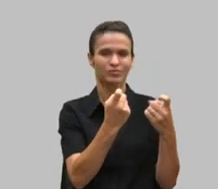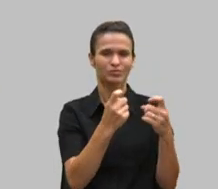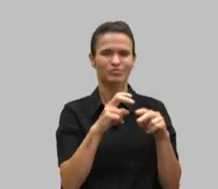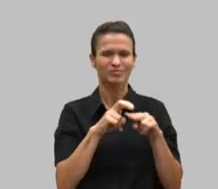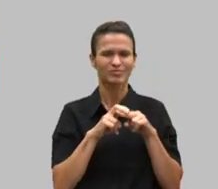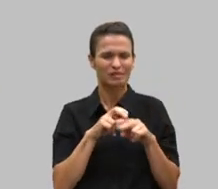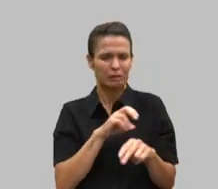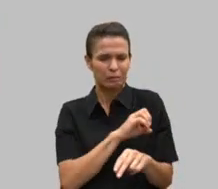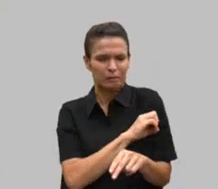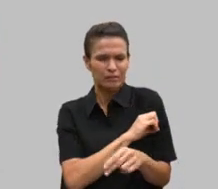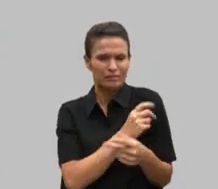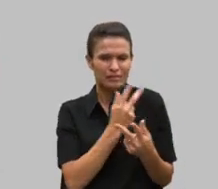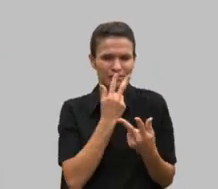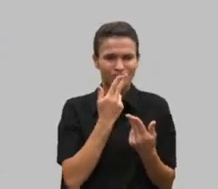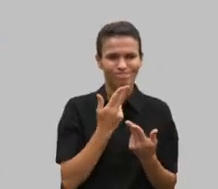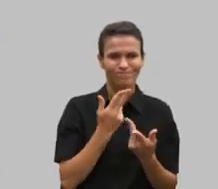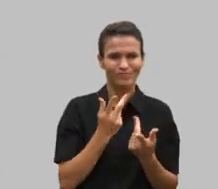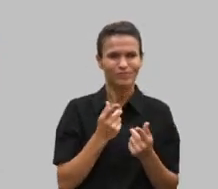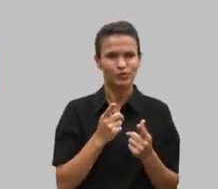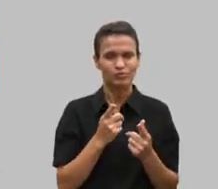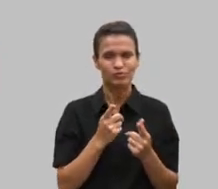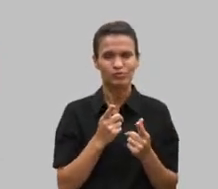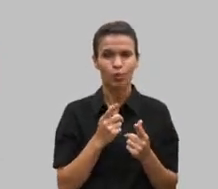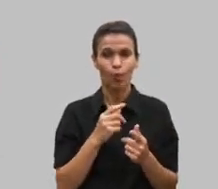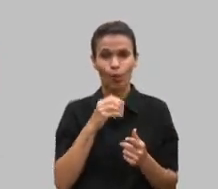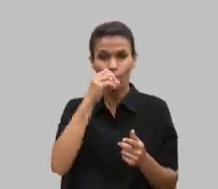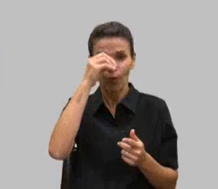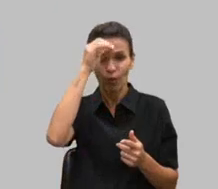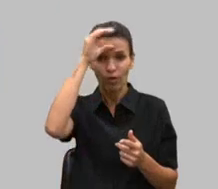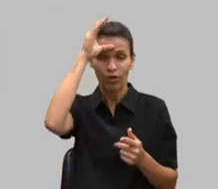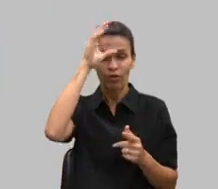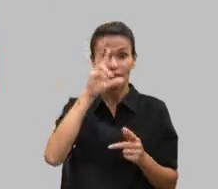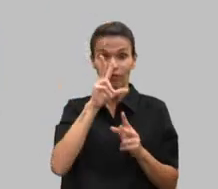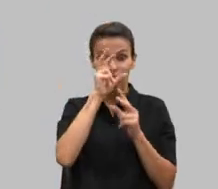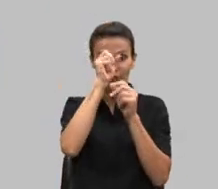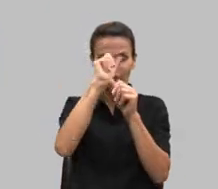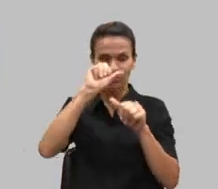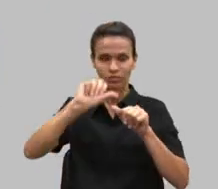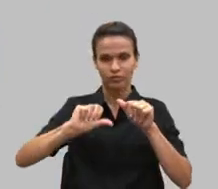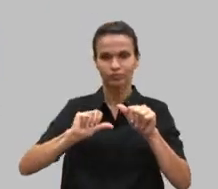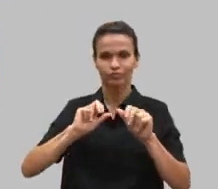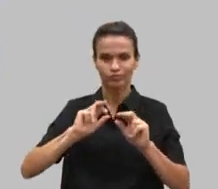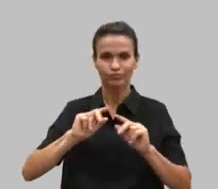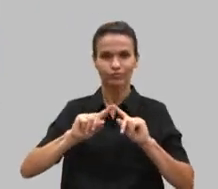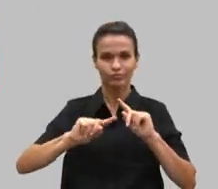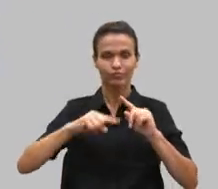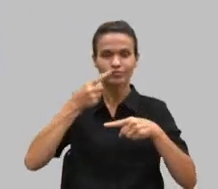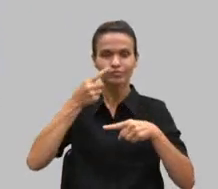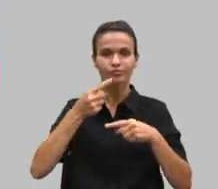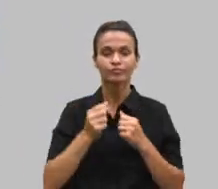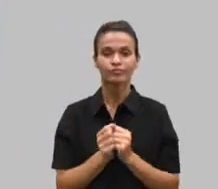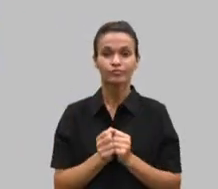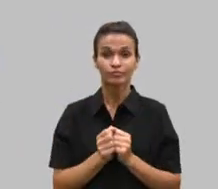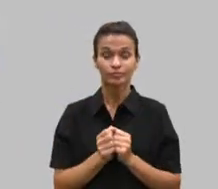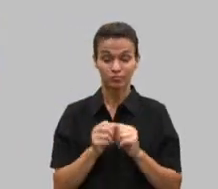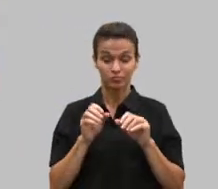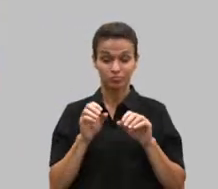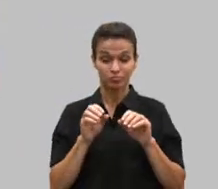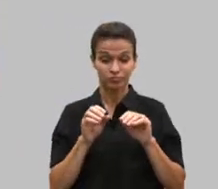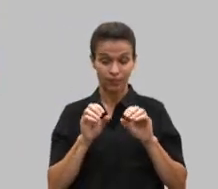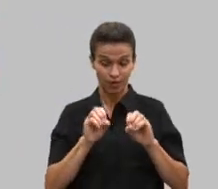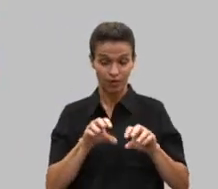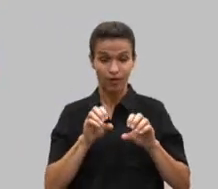transformadora e no bojo deste processo a formação cidadã se apresenta como cláusula pétrea